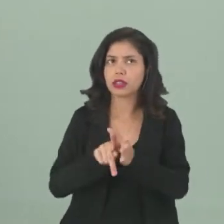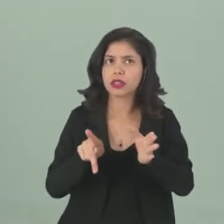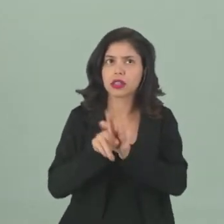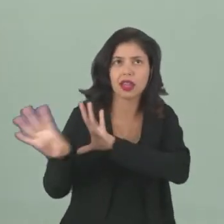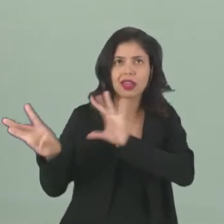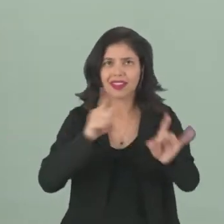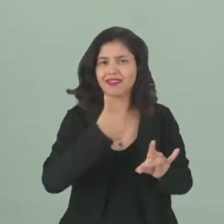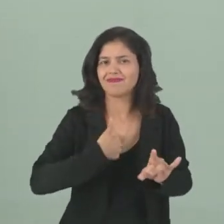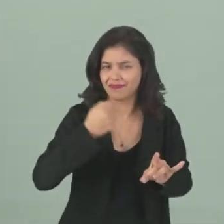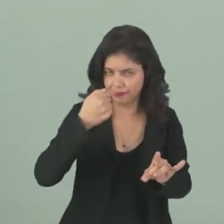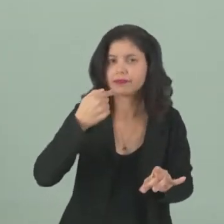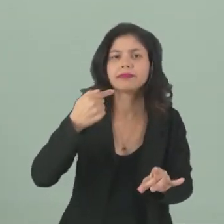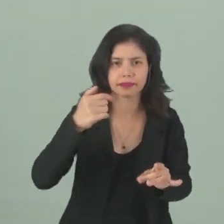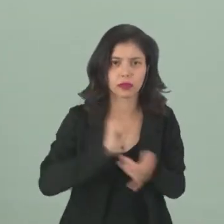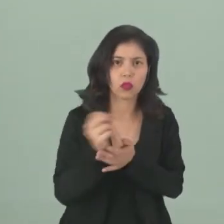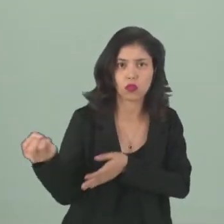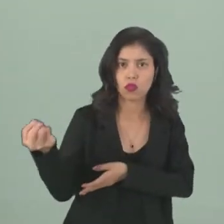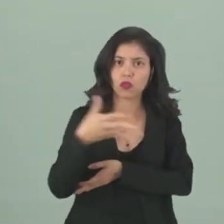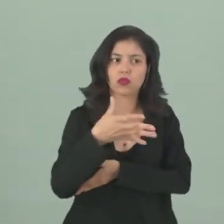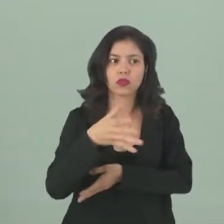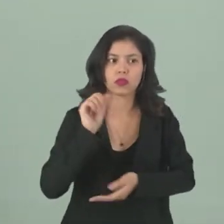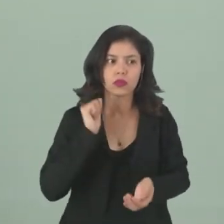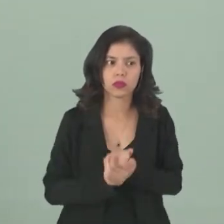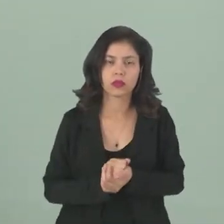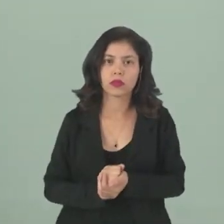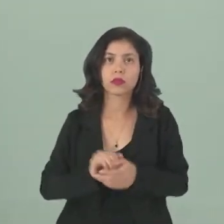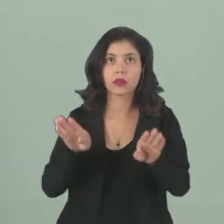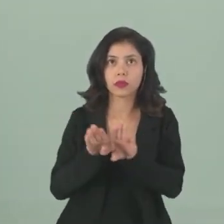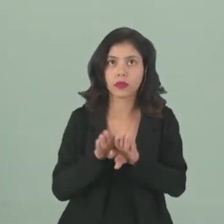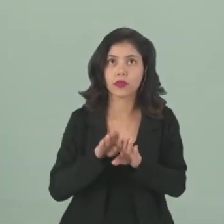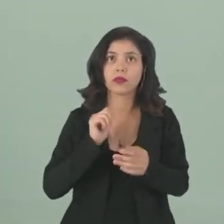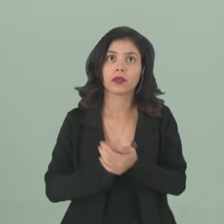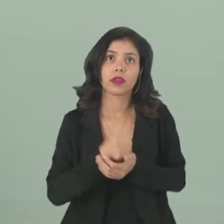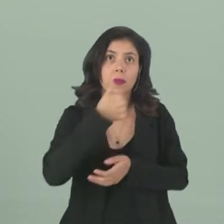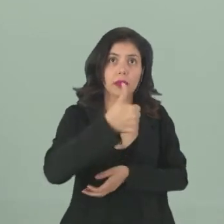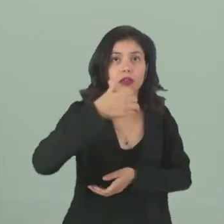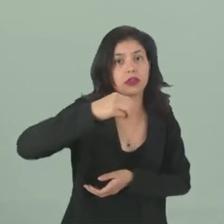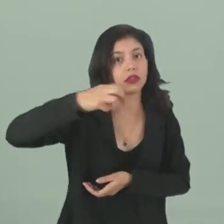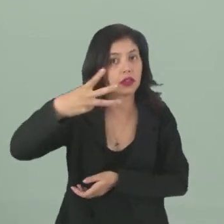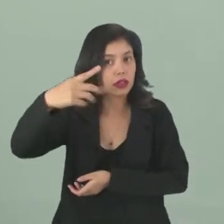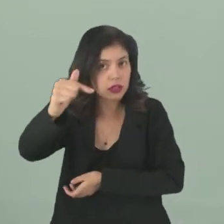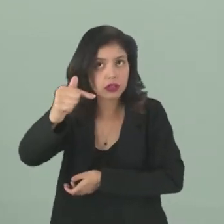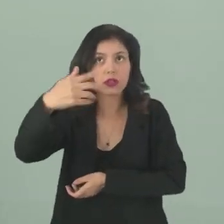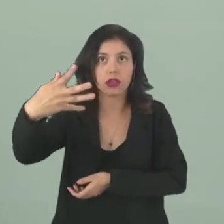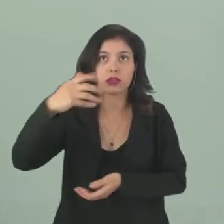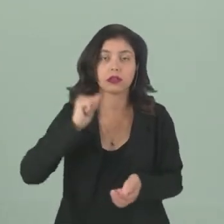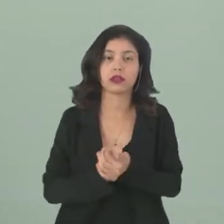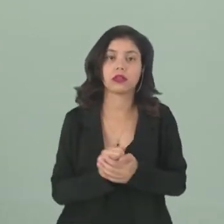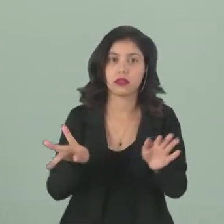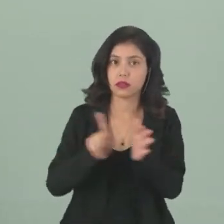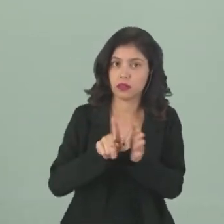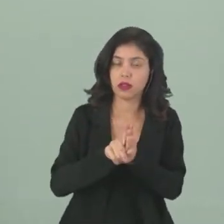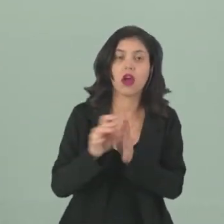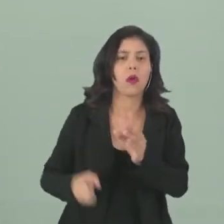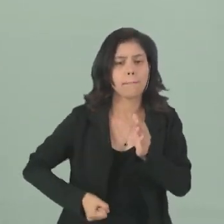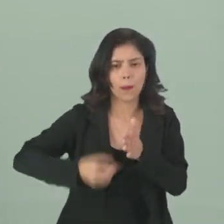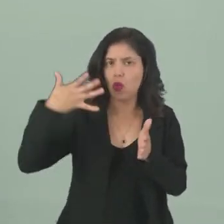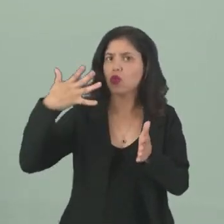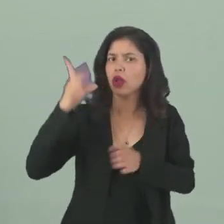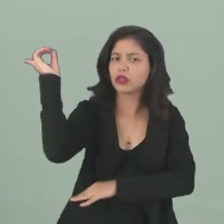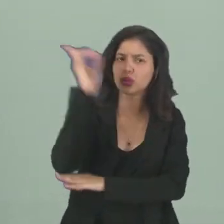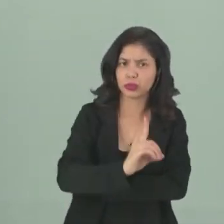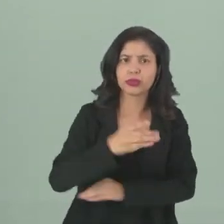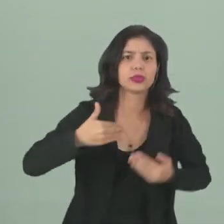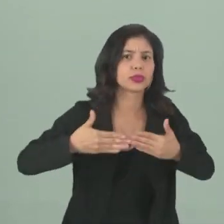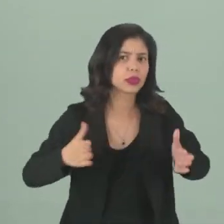Getúlio Vargas promulgou uma nova Constituição, que seria a Constituição de 1934, que vai trazer uma série de novos